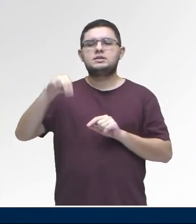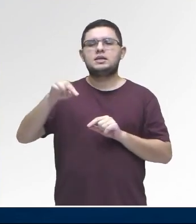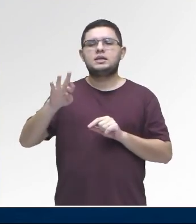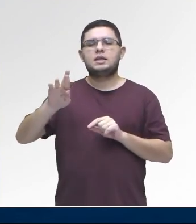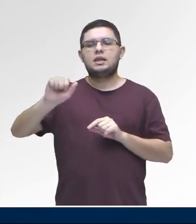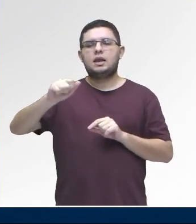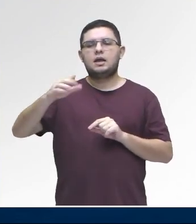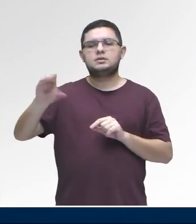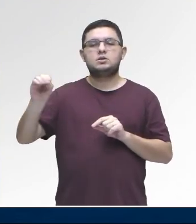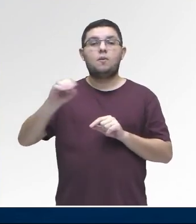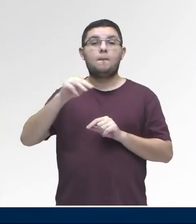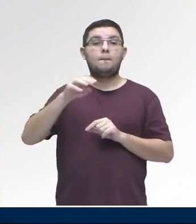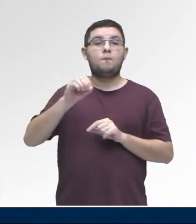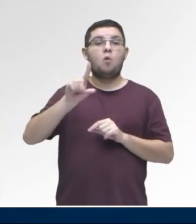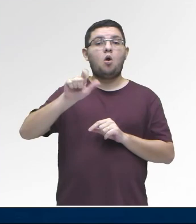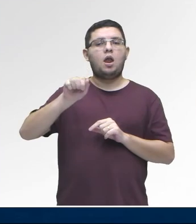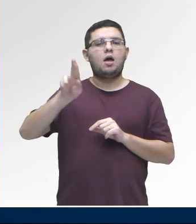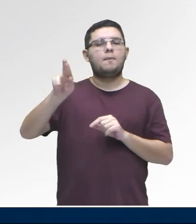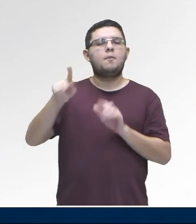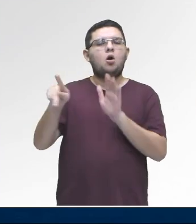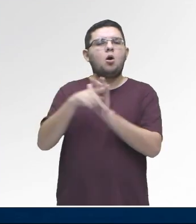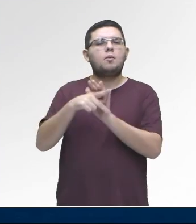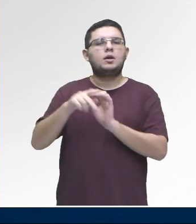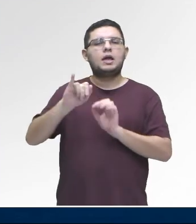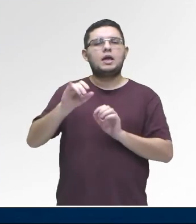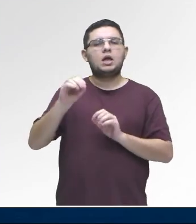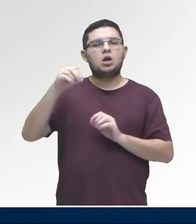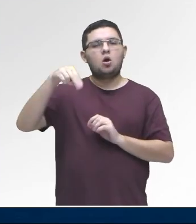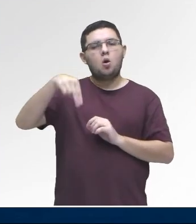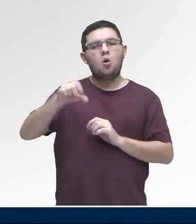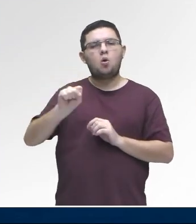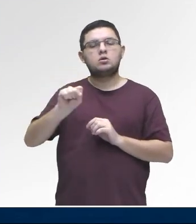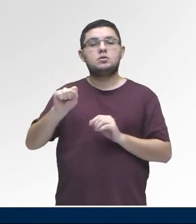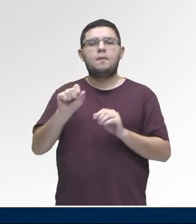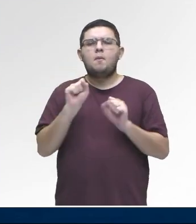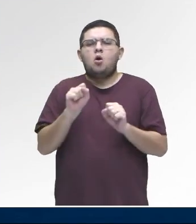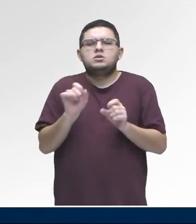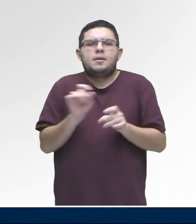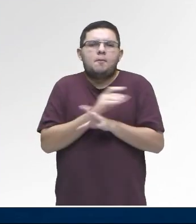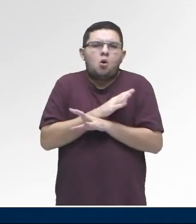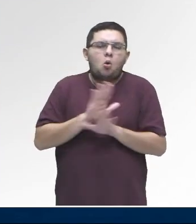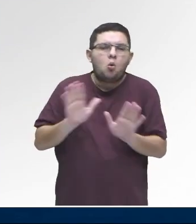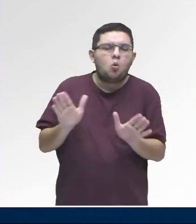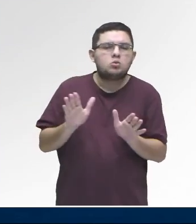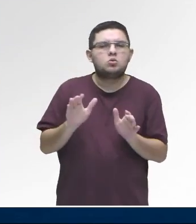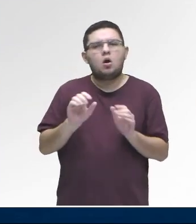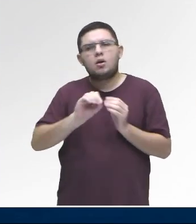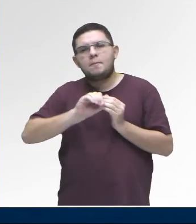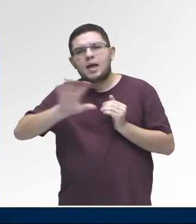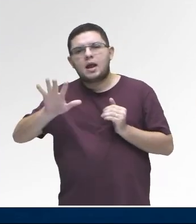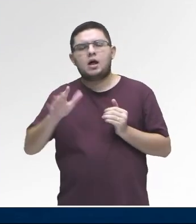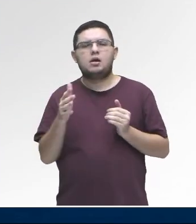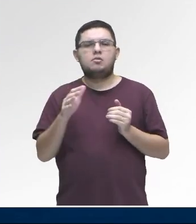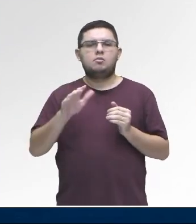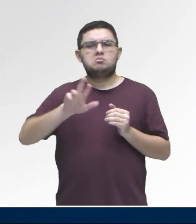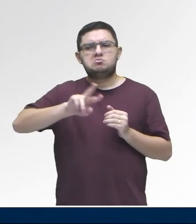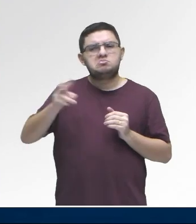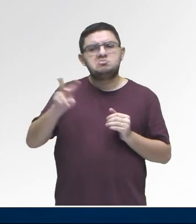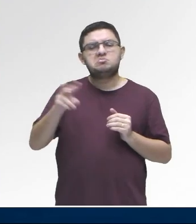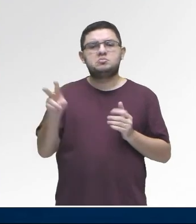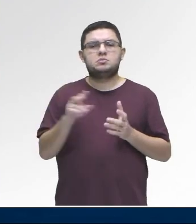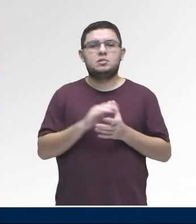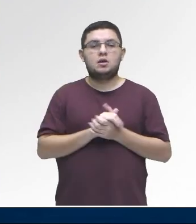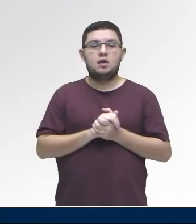molares dos íons, seja ele formado, seja ele liberado, né? Formado